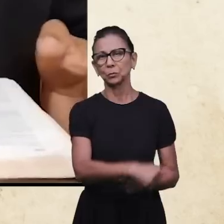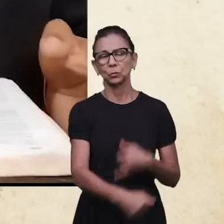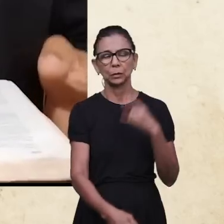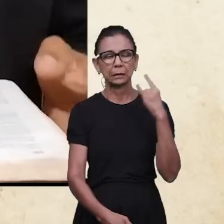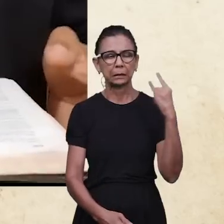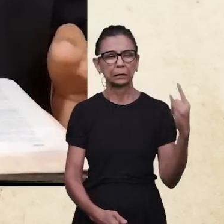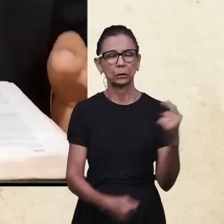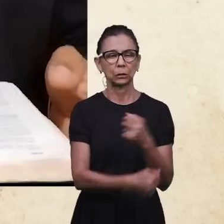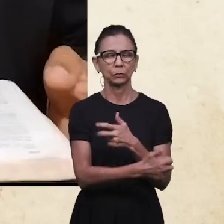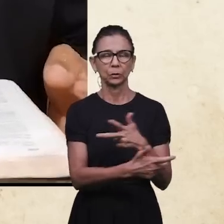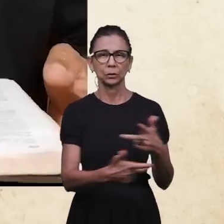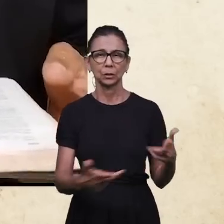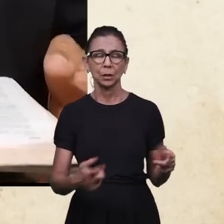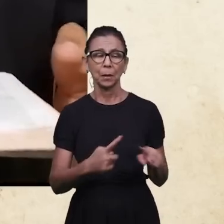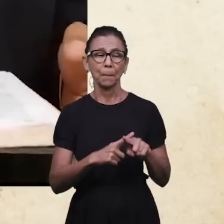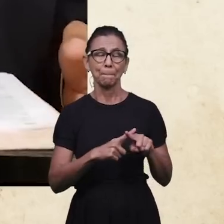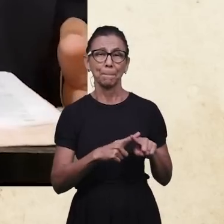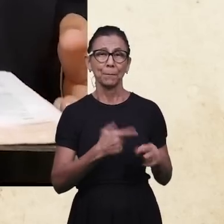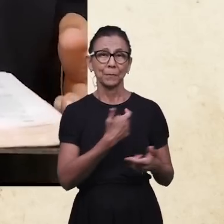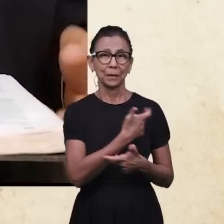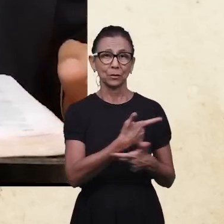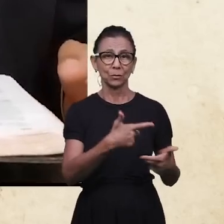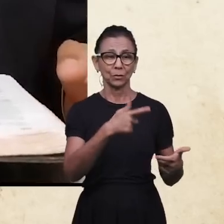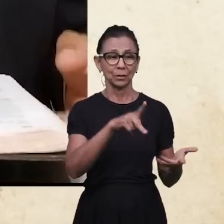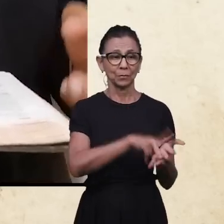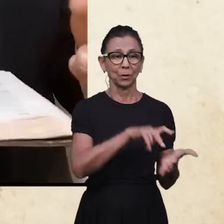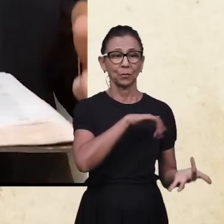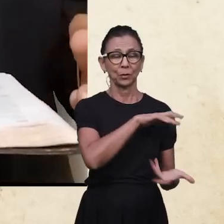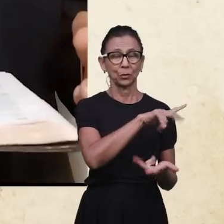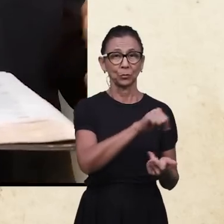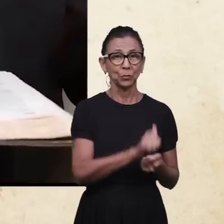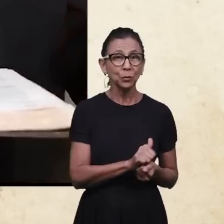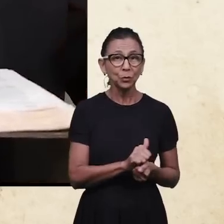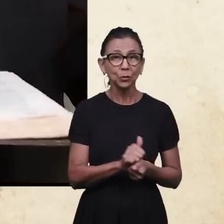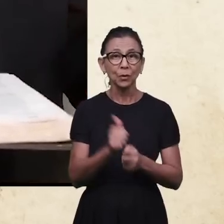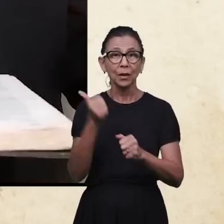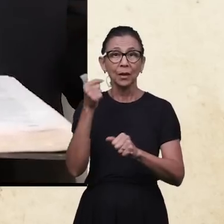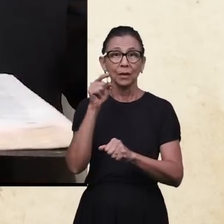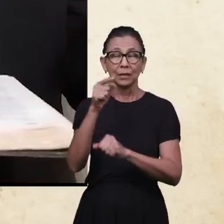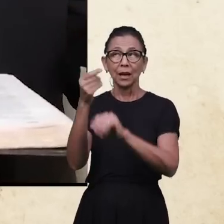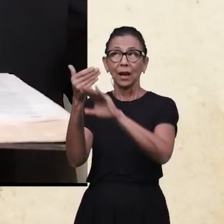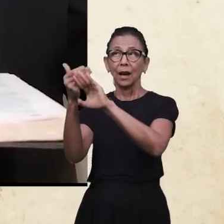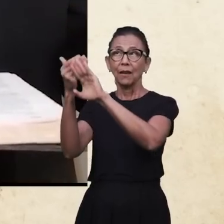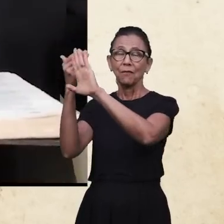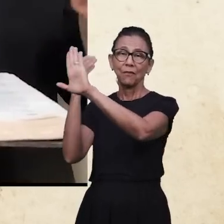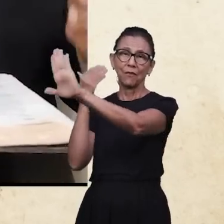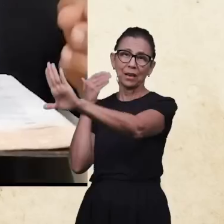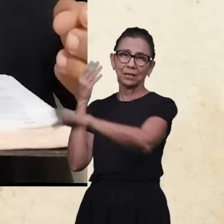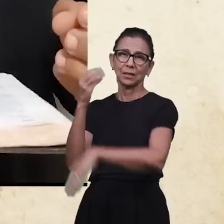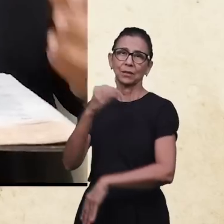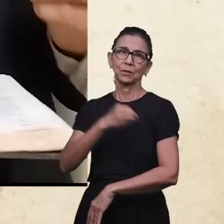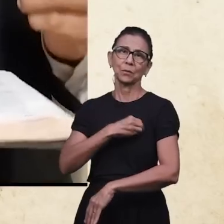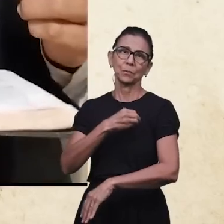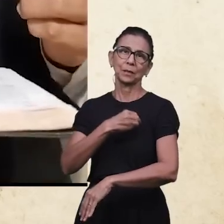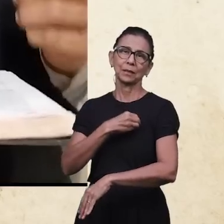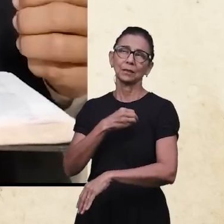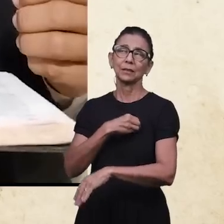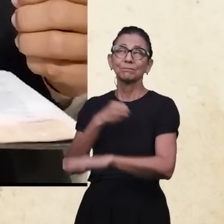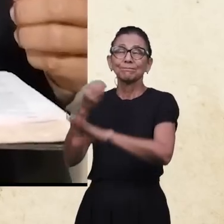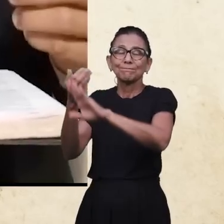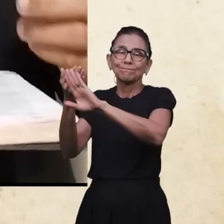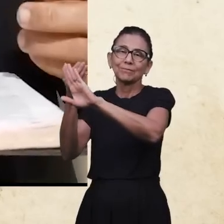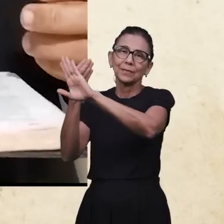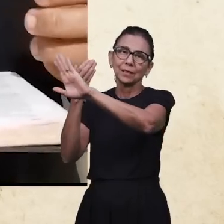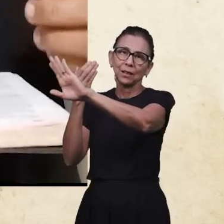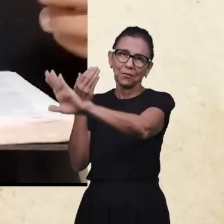os prazeres desta vida distanciam o homem de Deus. O pecado faz